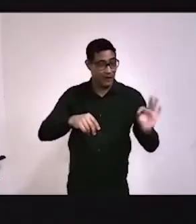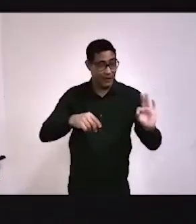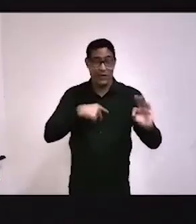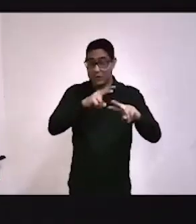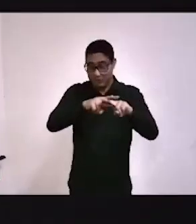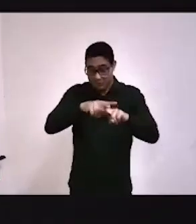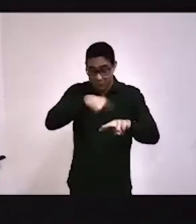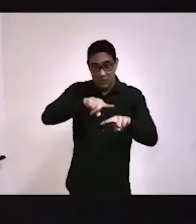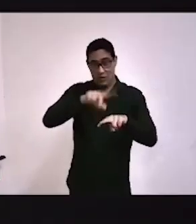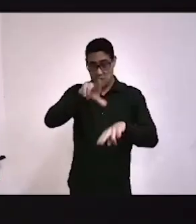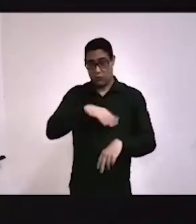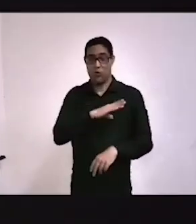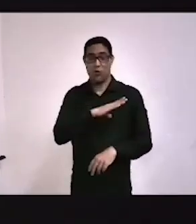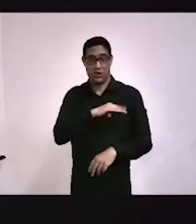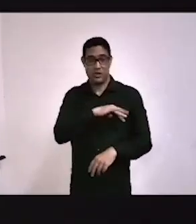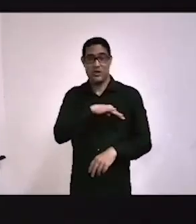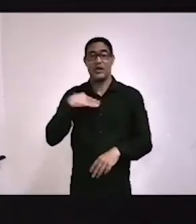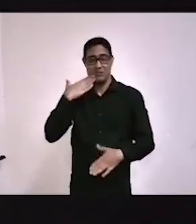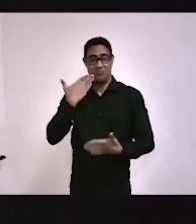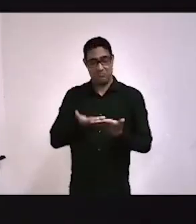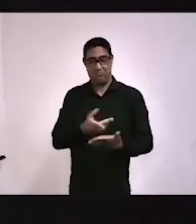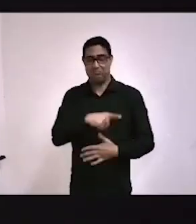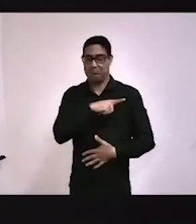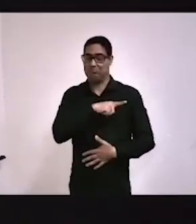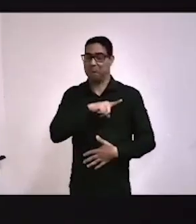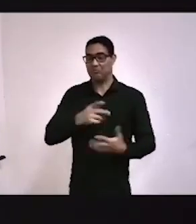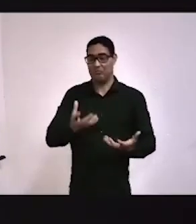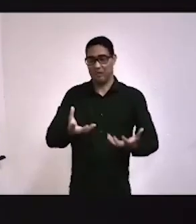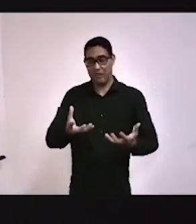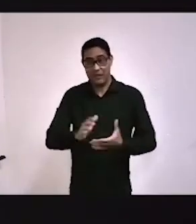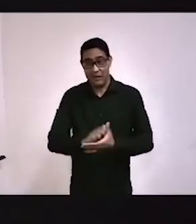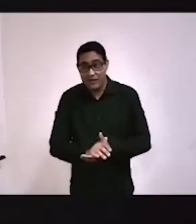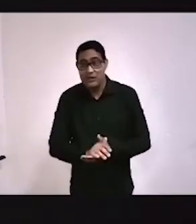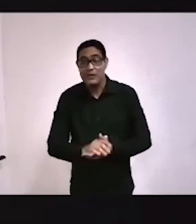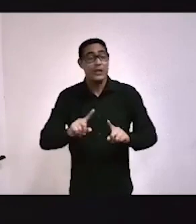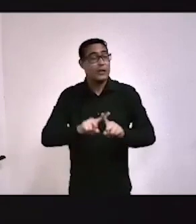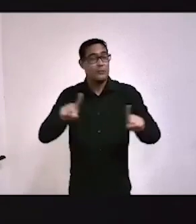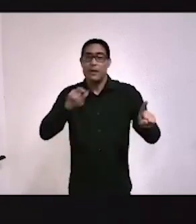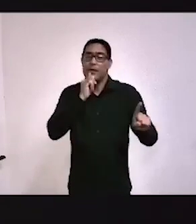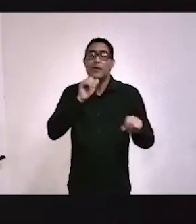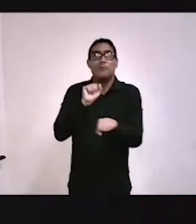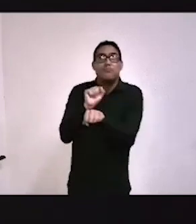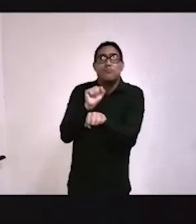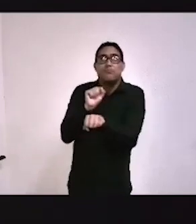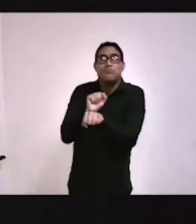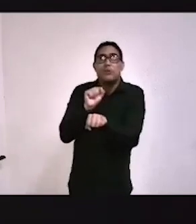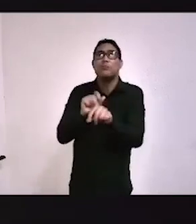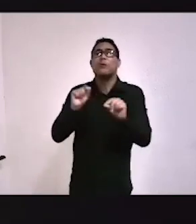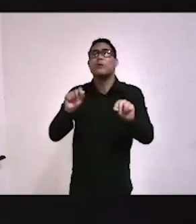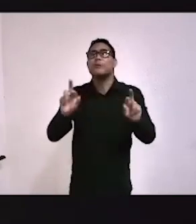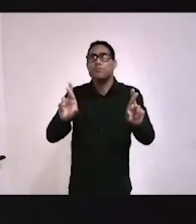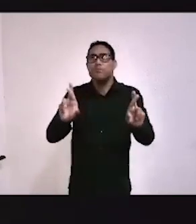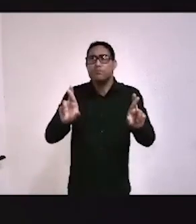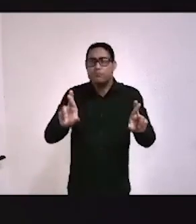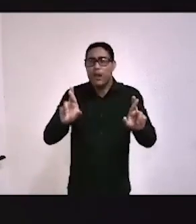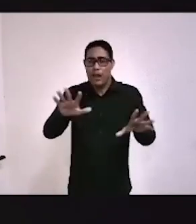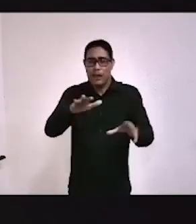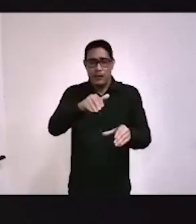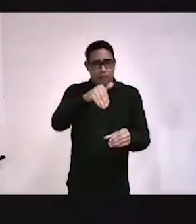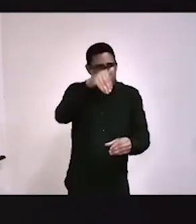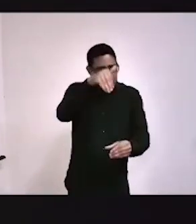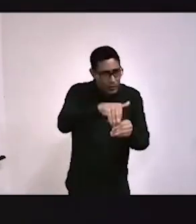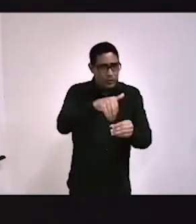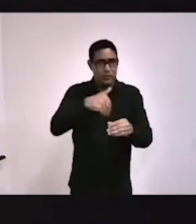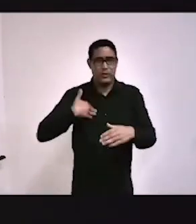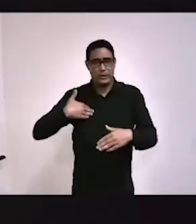tem materialidade nenhuma. Espero pelo TSE me julgue de acordo com o que aconteceu em 2017 e não